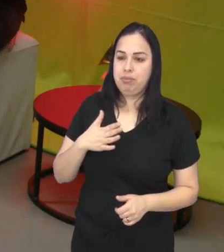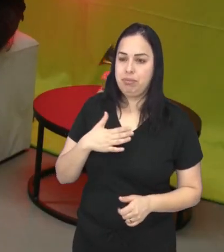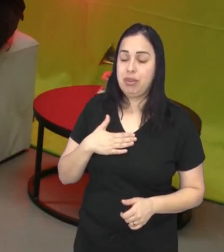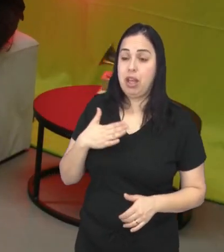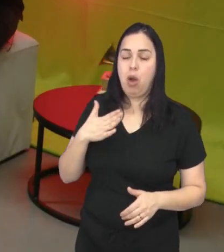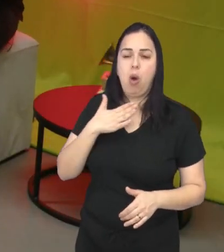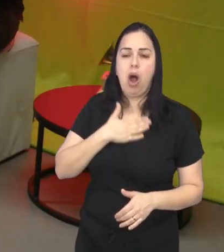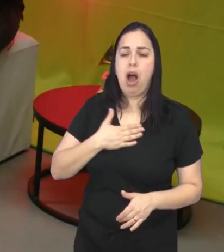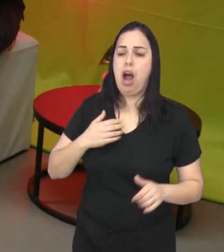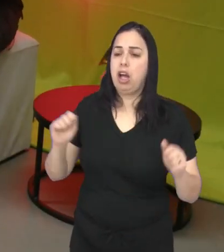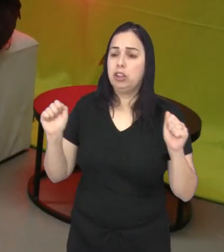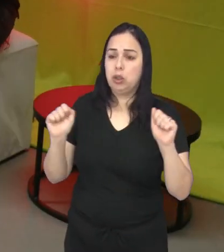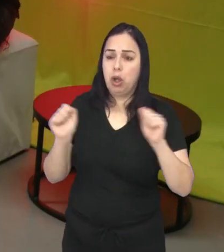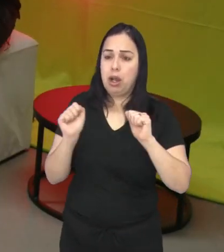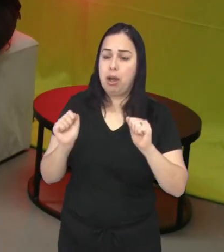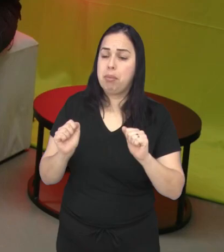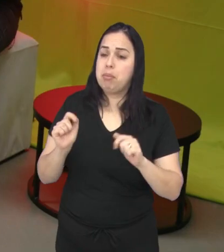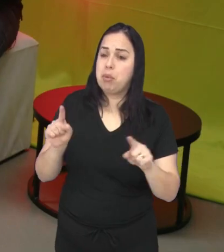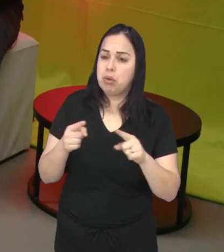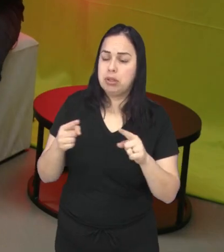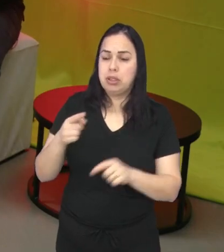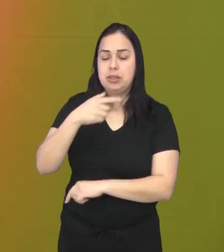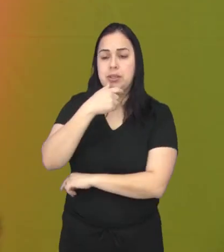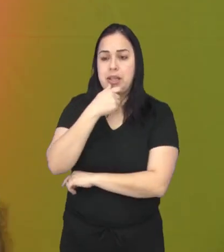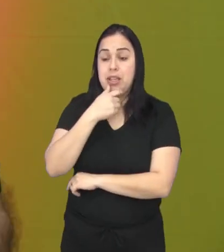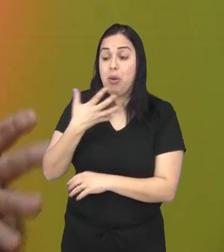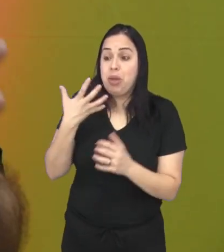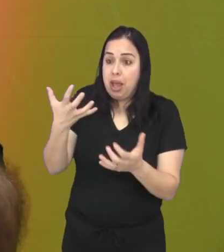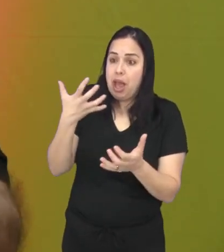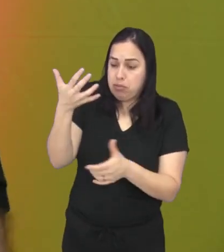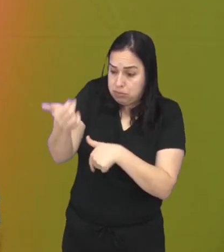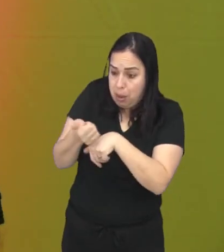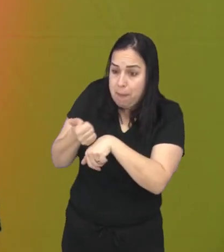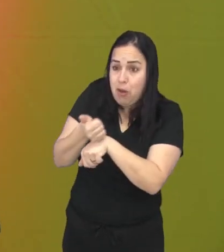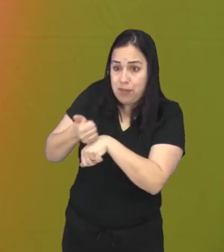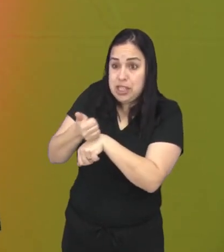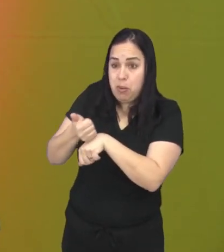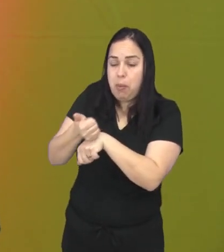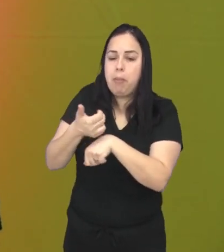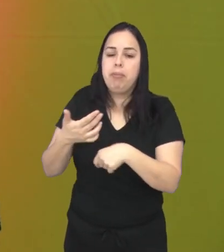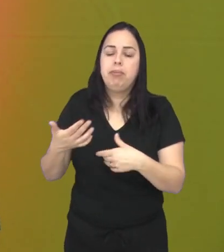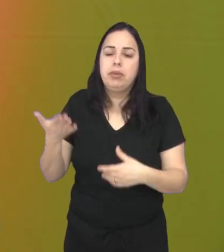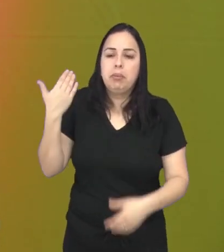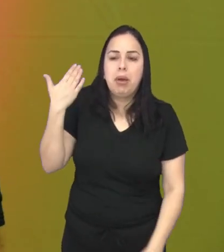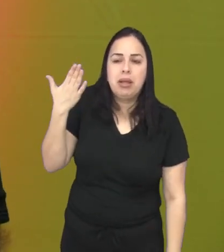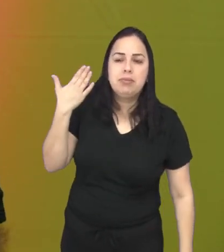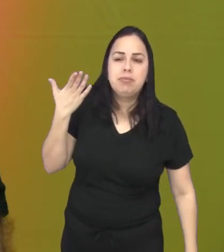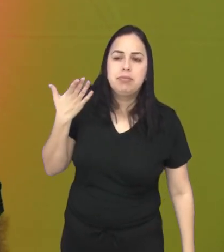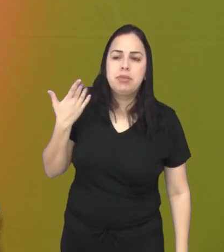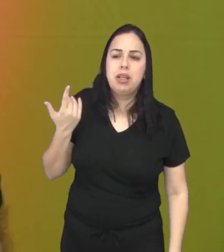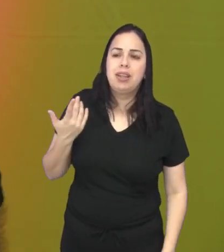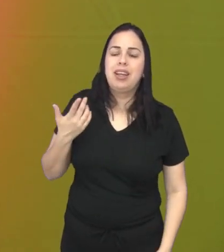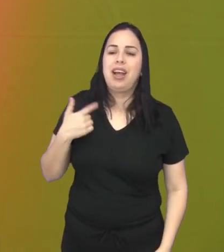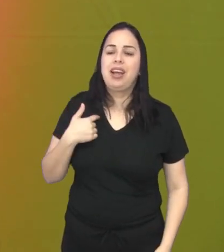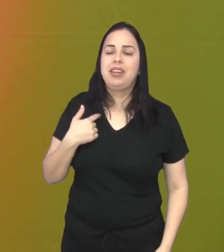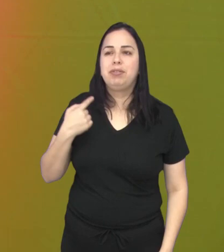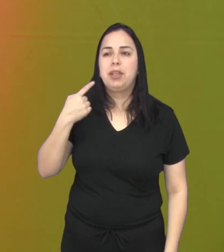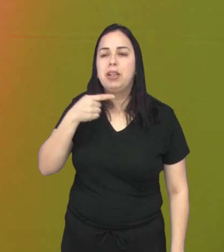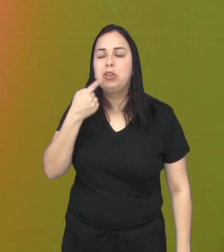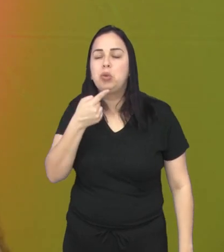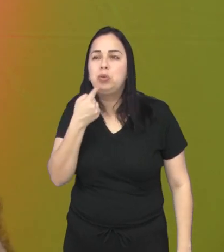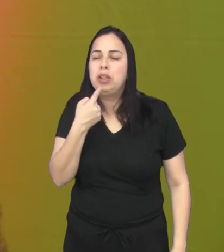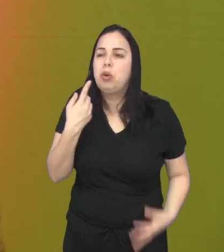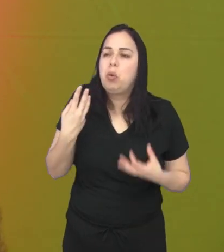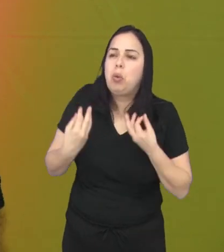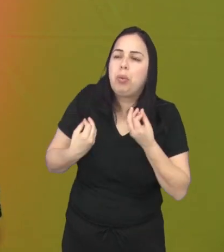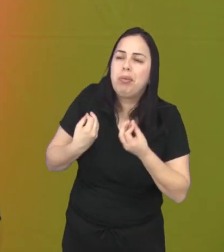Eu sempre gostei muito de música e um dia eu falei, nossa, é isso que eu quero fazer. E aí começam aquela pergunta, como que